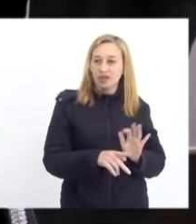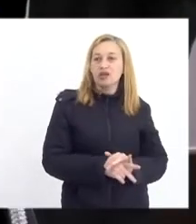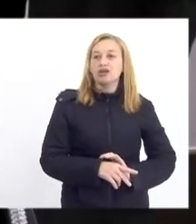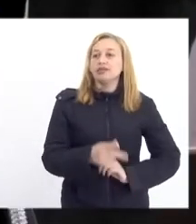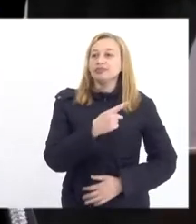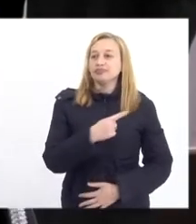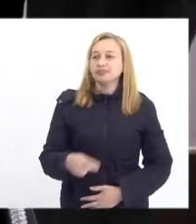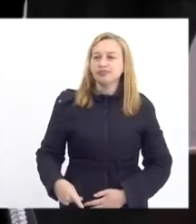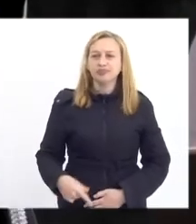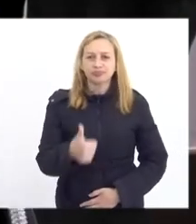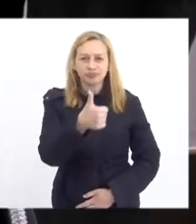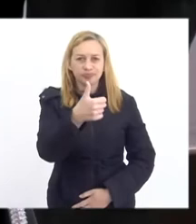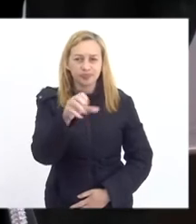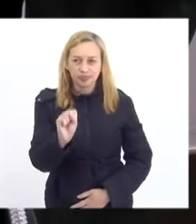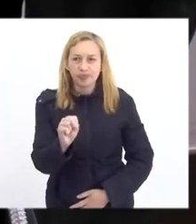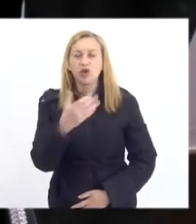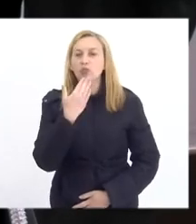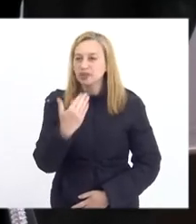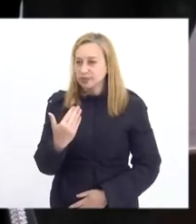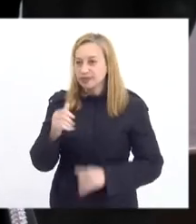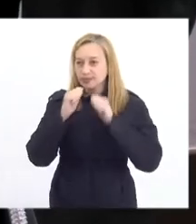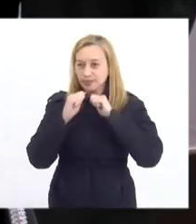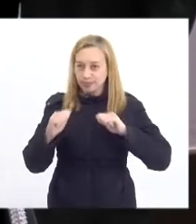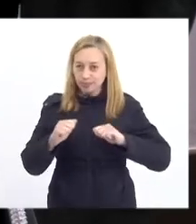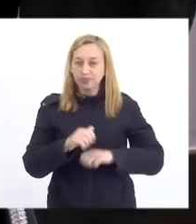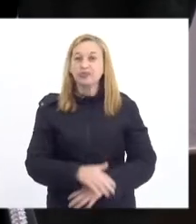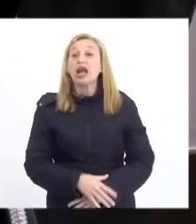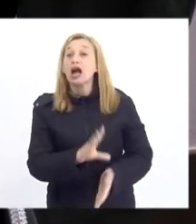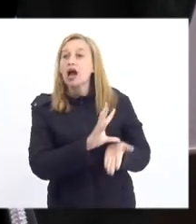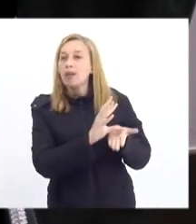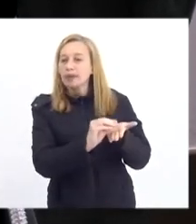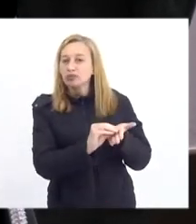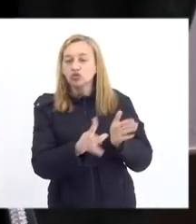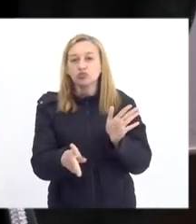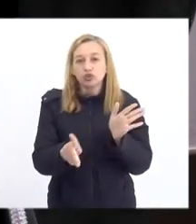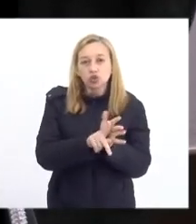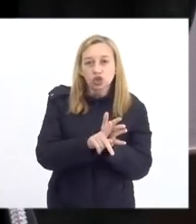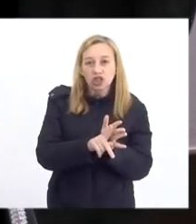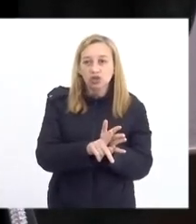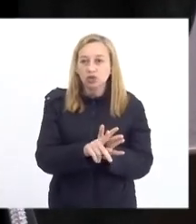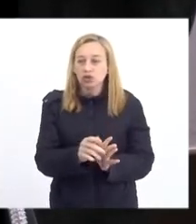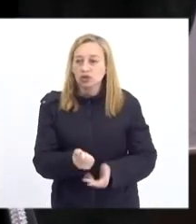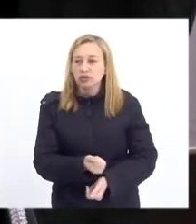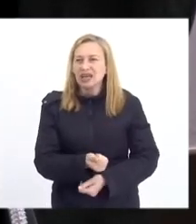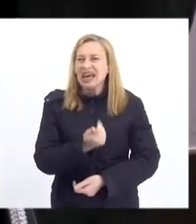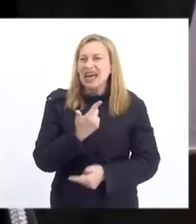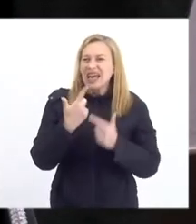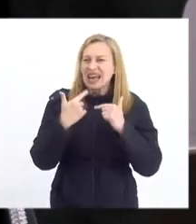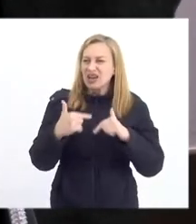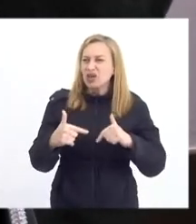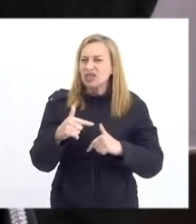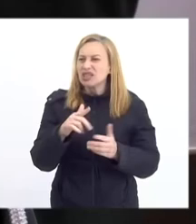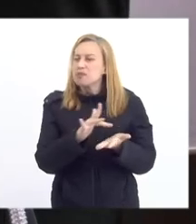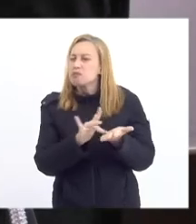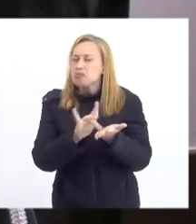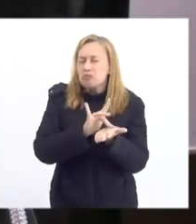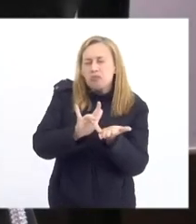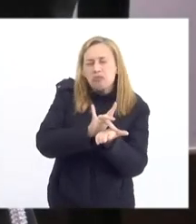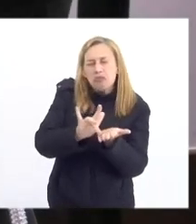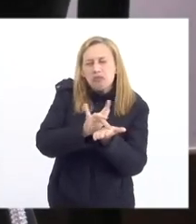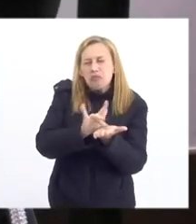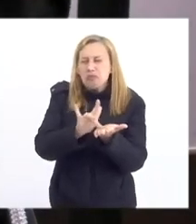podia consultar a sua assessoria, que foi a pauta um projeto com linguagem de Braille nos terminais e